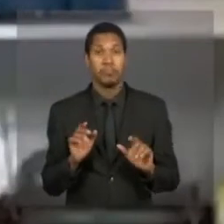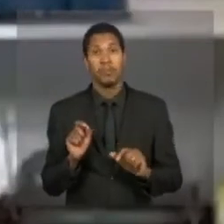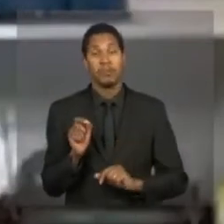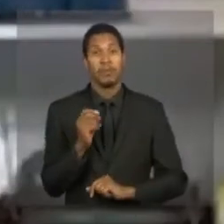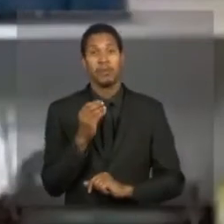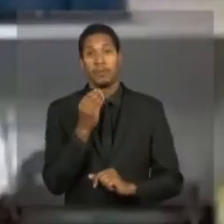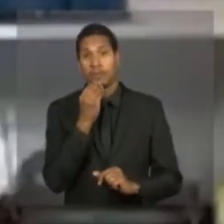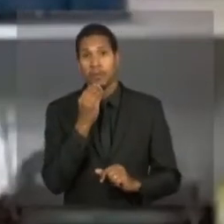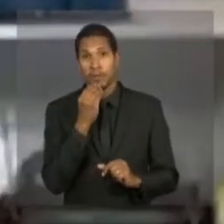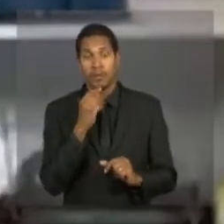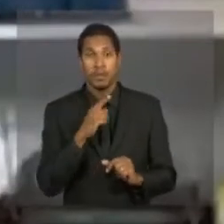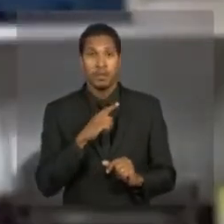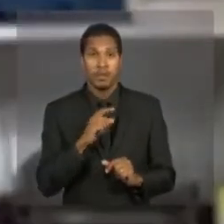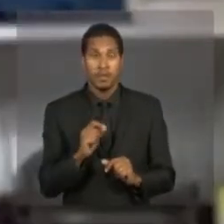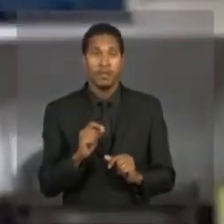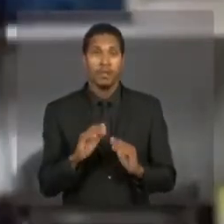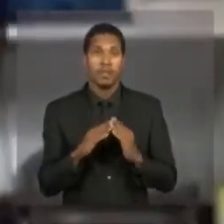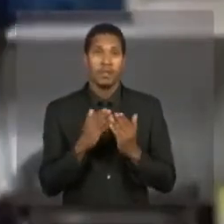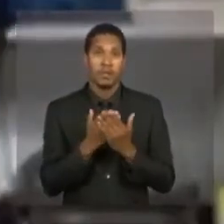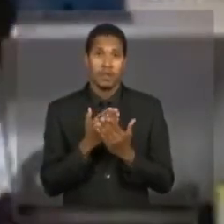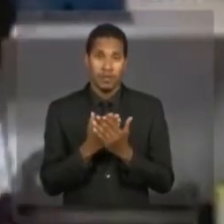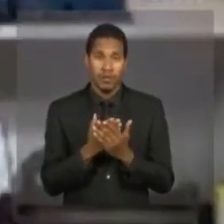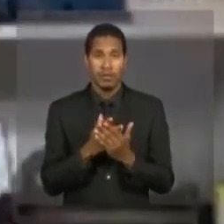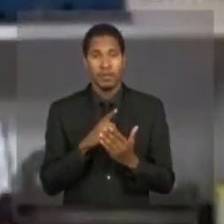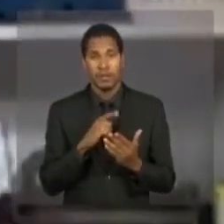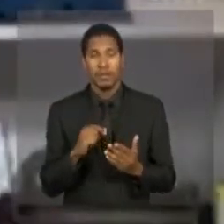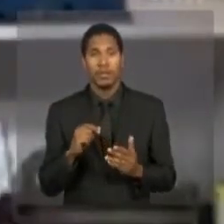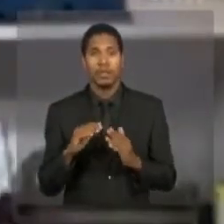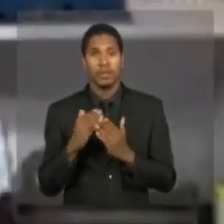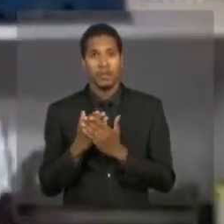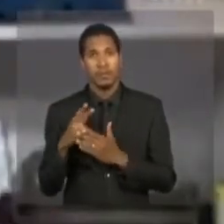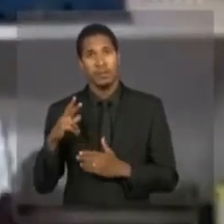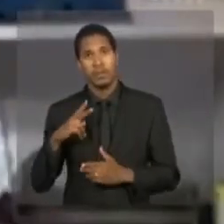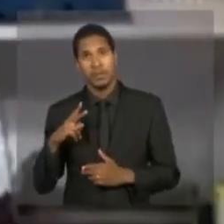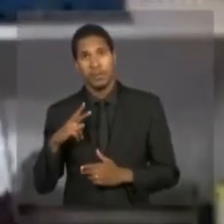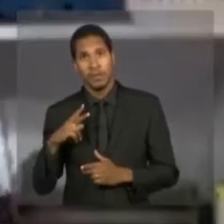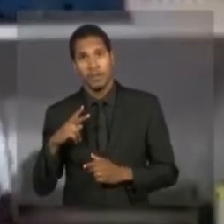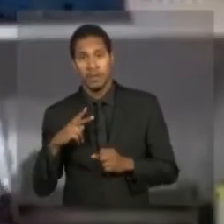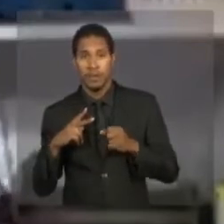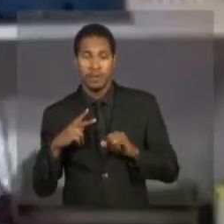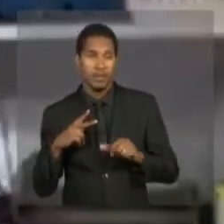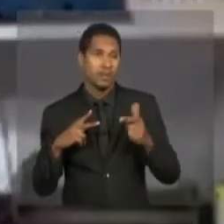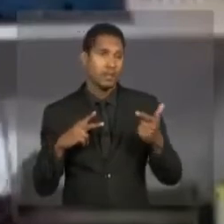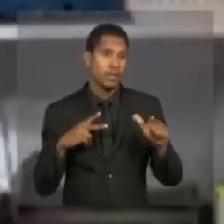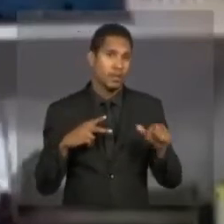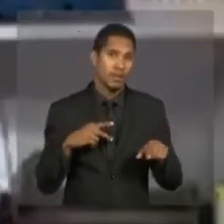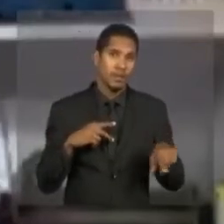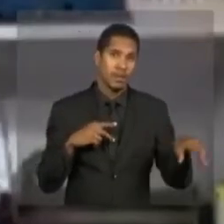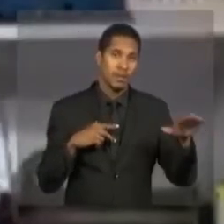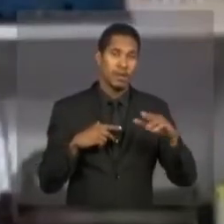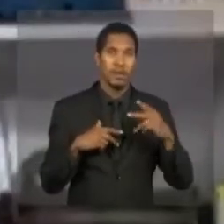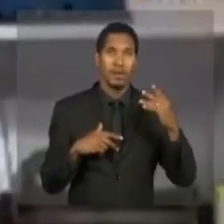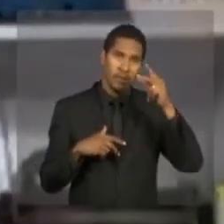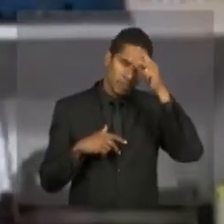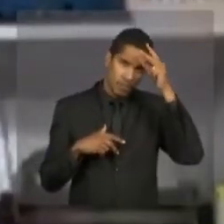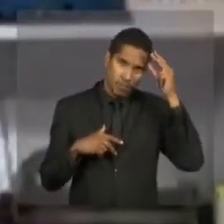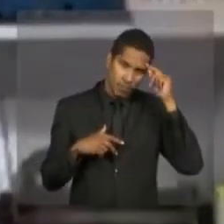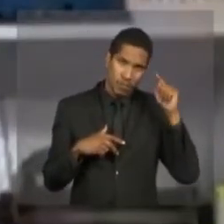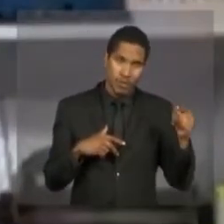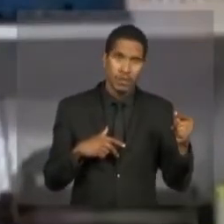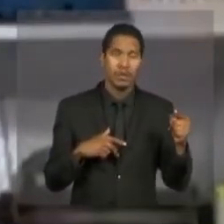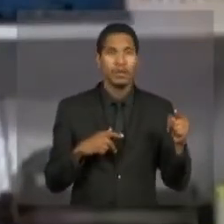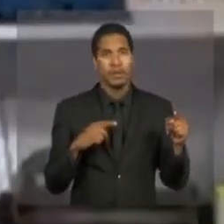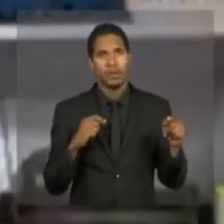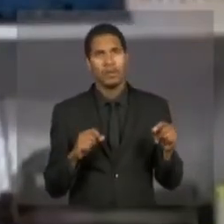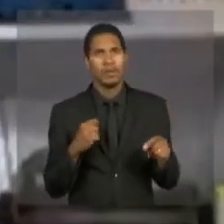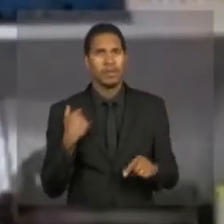das crianças serem matriculadas em escolas particulares, quando não houver vaga para elas na rede pública, crianças, se não me engano, de